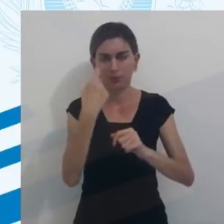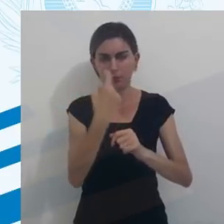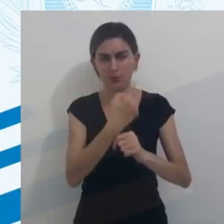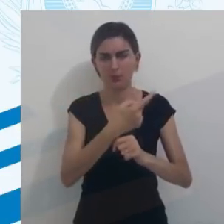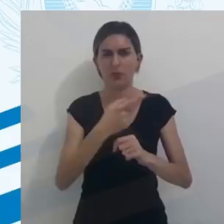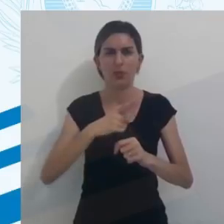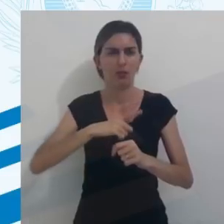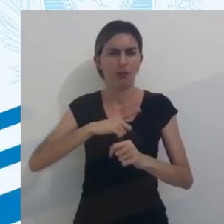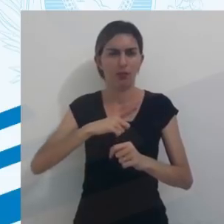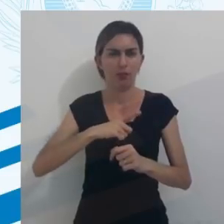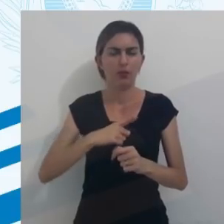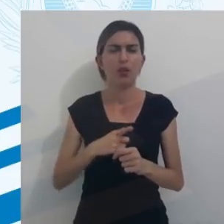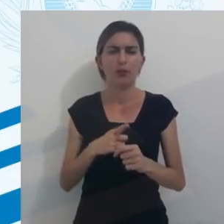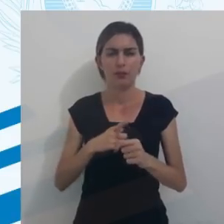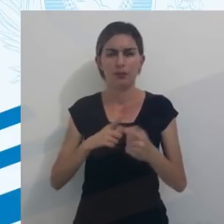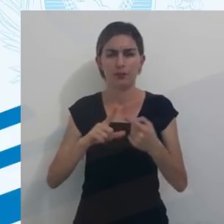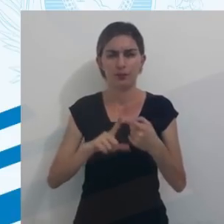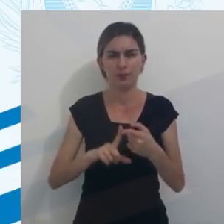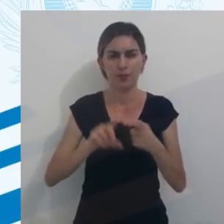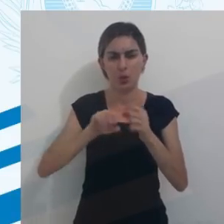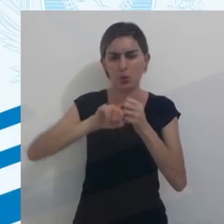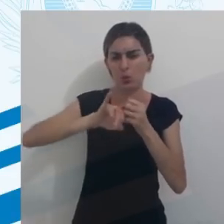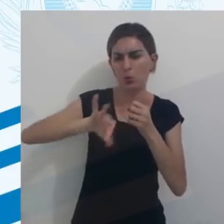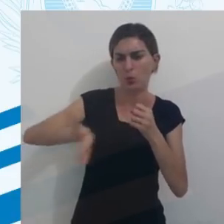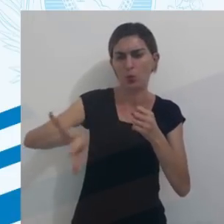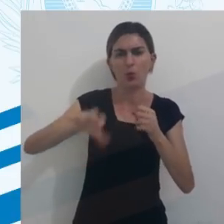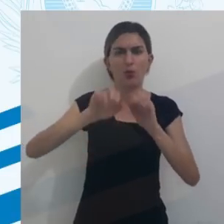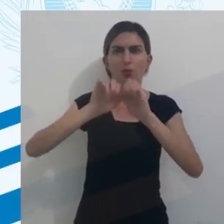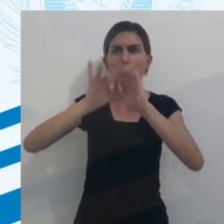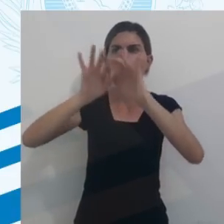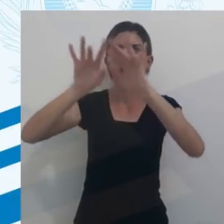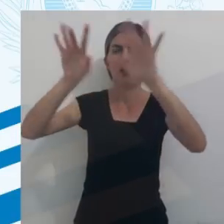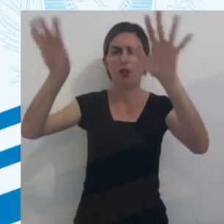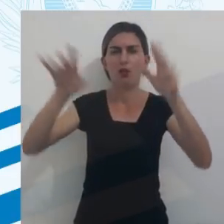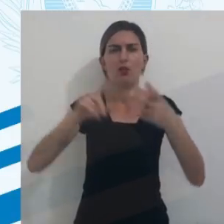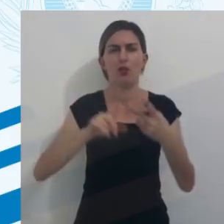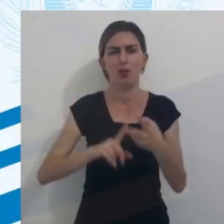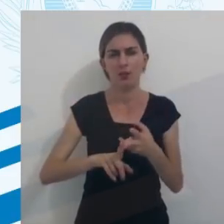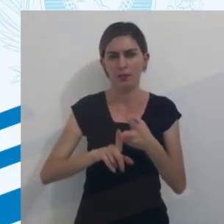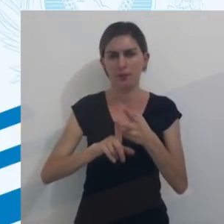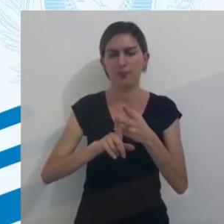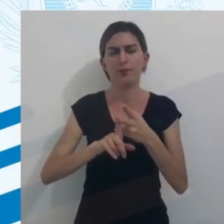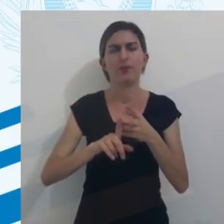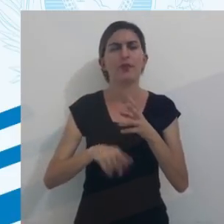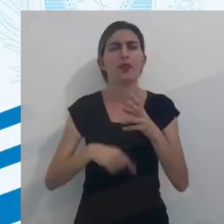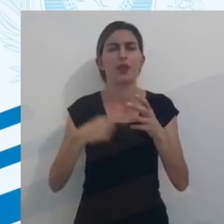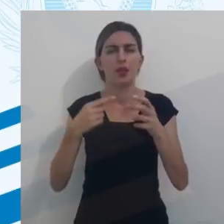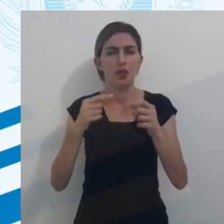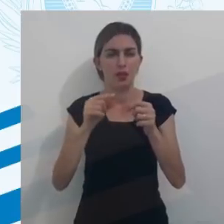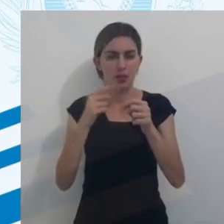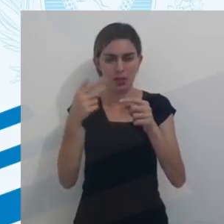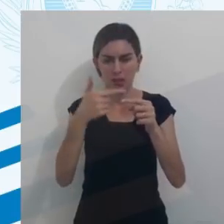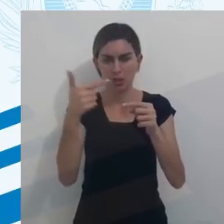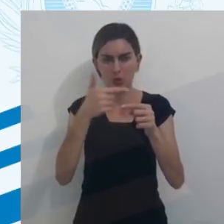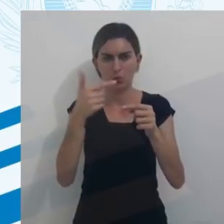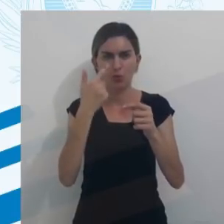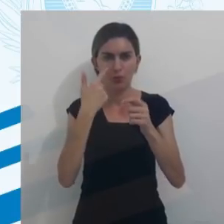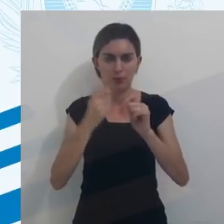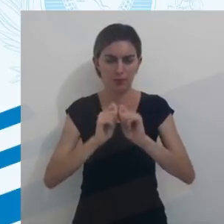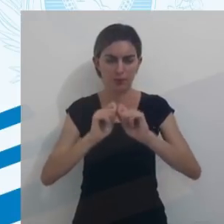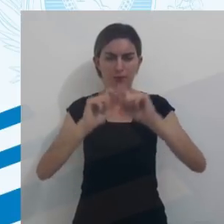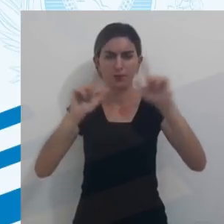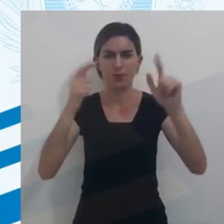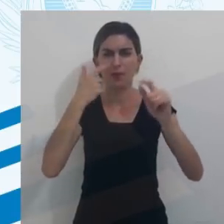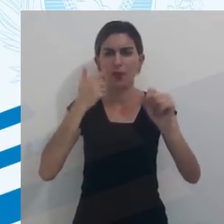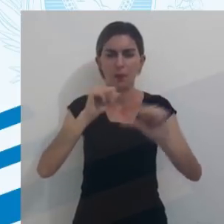ver, a gente tem a saída de gases, a formação de precipitados. Nessa segunda imagem, a gente já